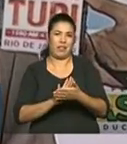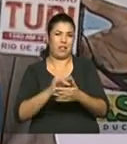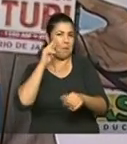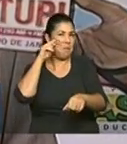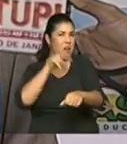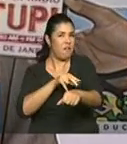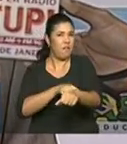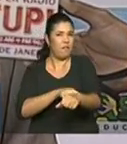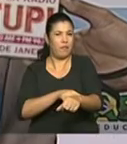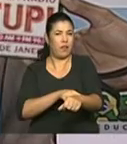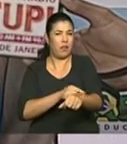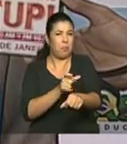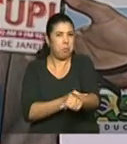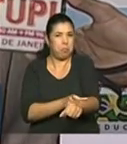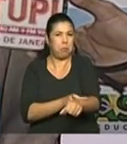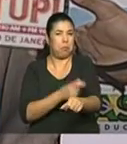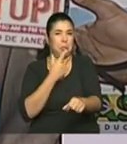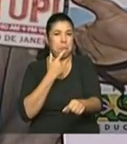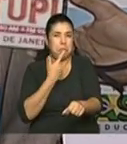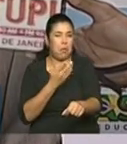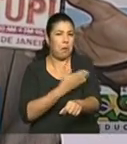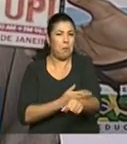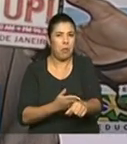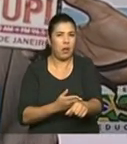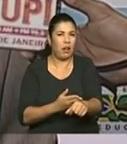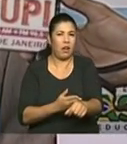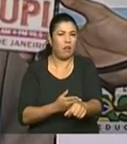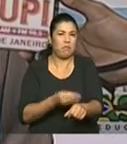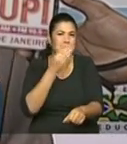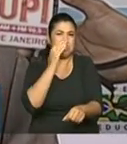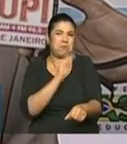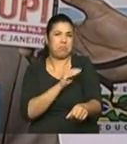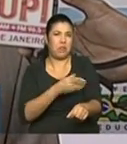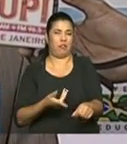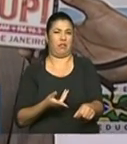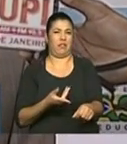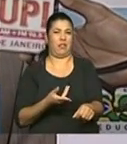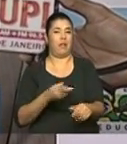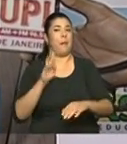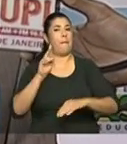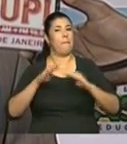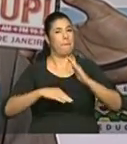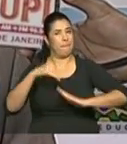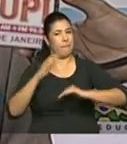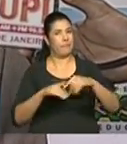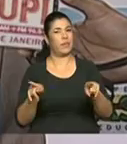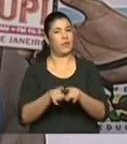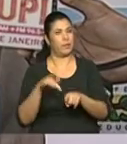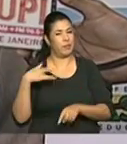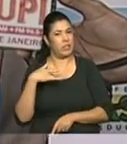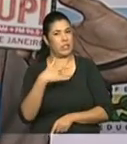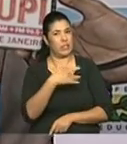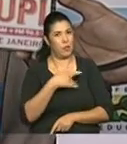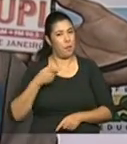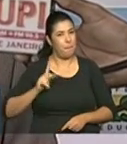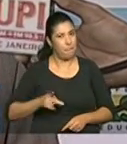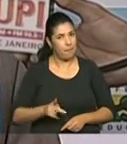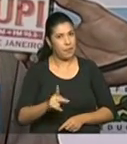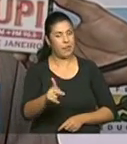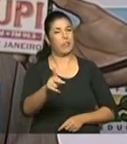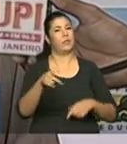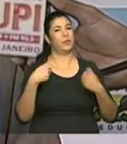fazem a conexão de que pode ser um caso de hanseníase. Mesmo os profissionais de saúde têm que ser